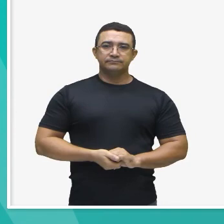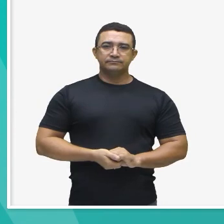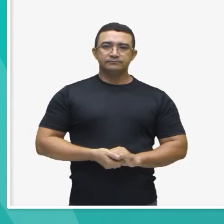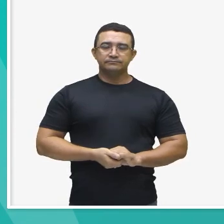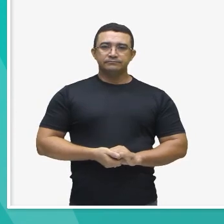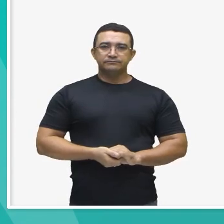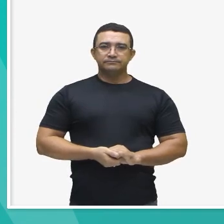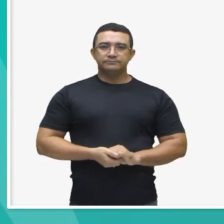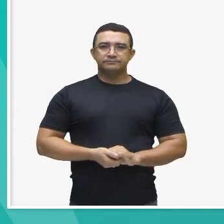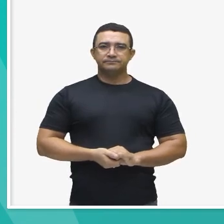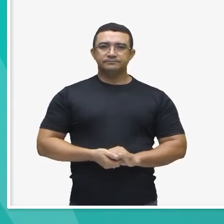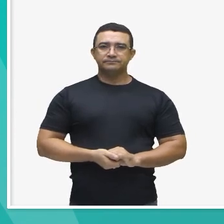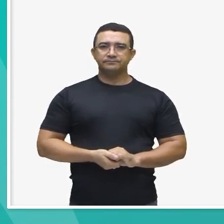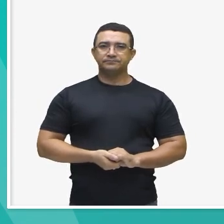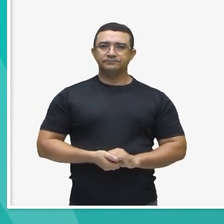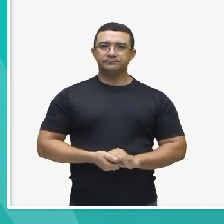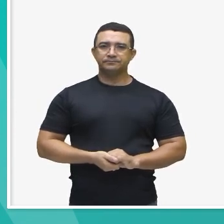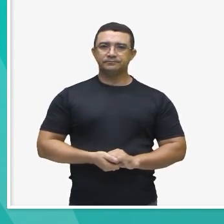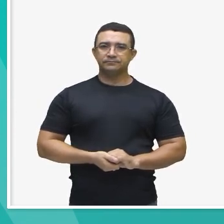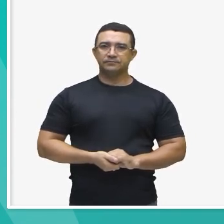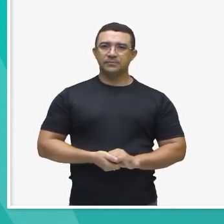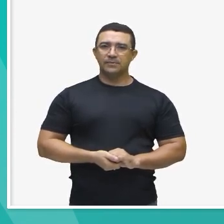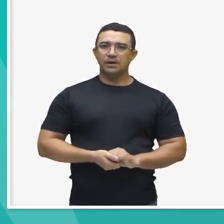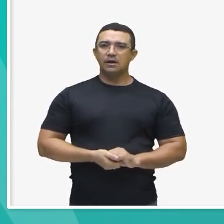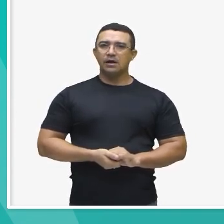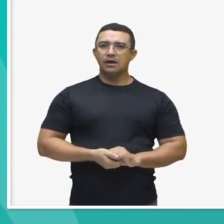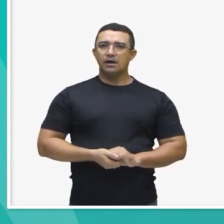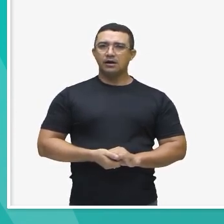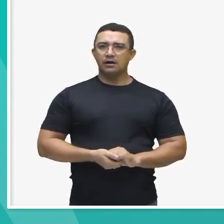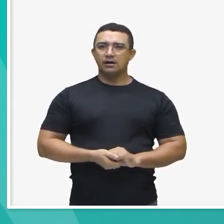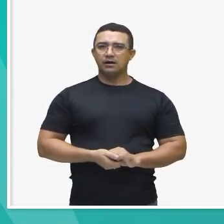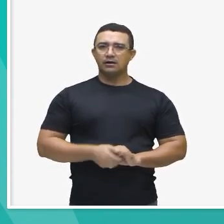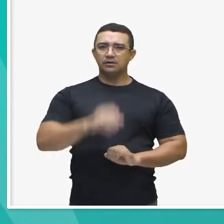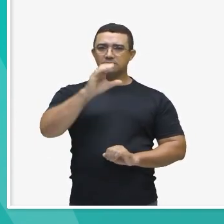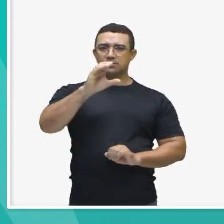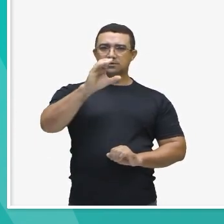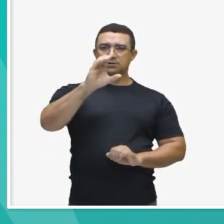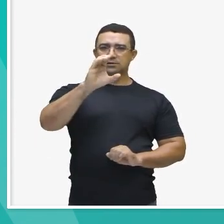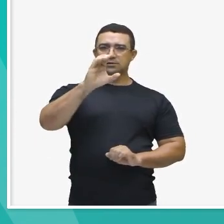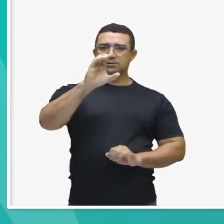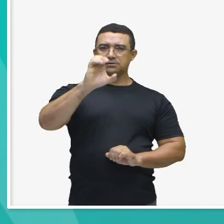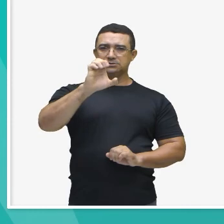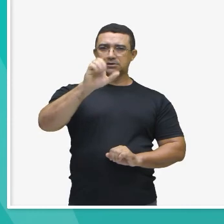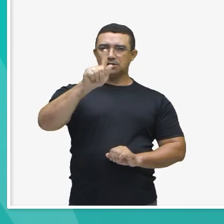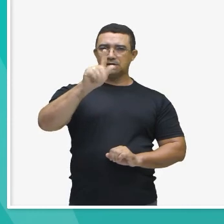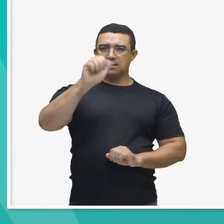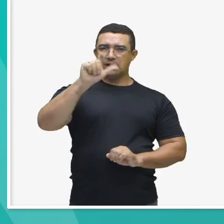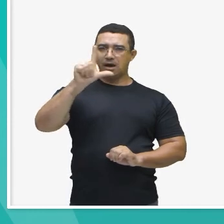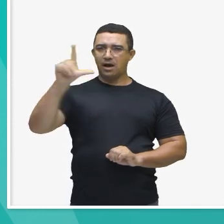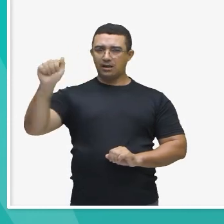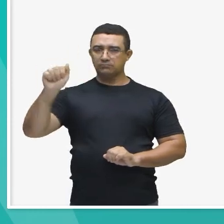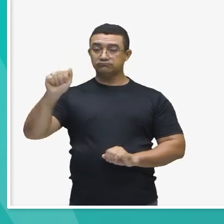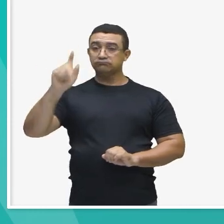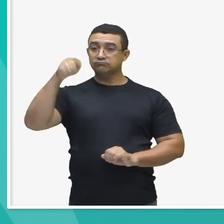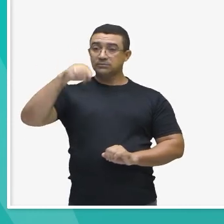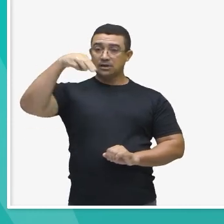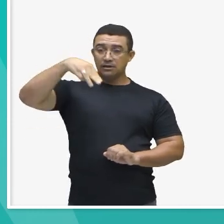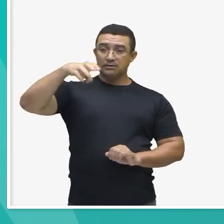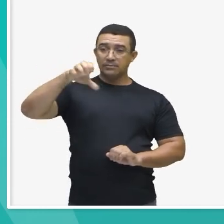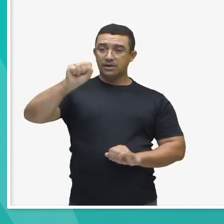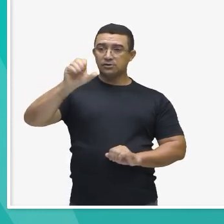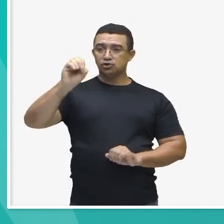observar aqui, que de acordo com o gramático Segal, a mesóclise, tá? É a